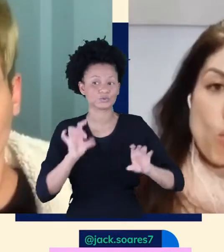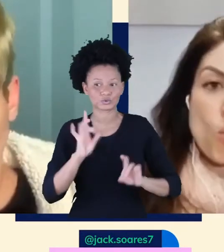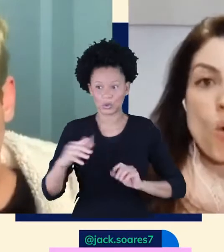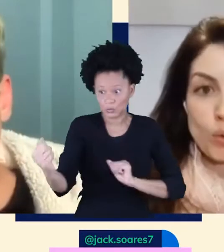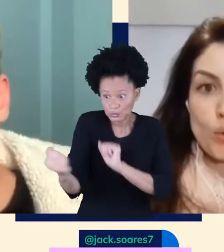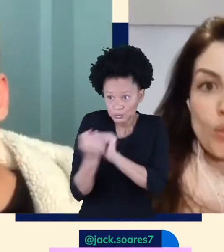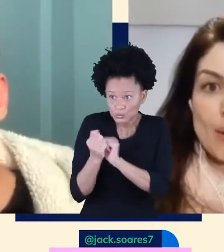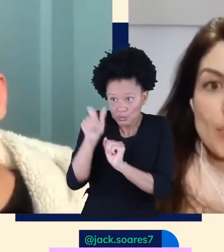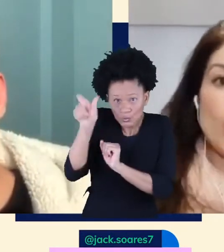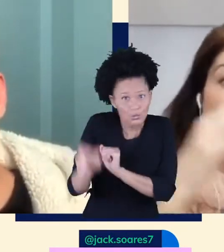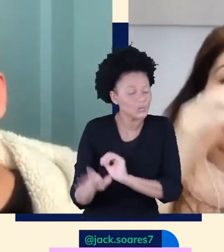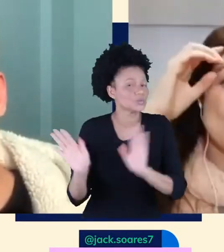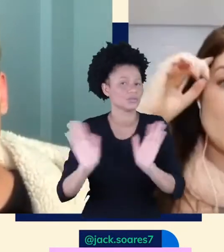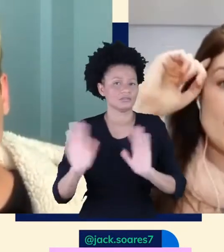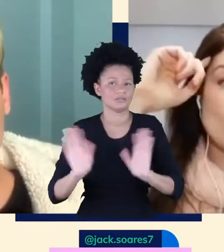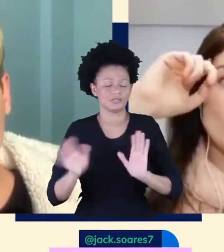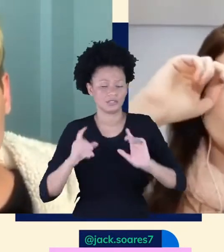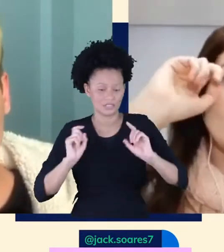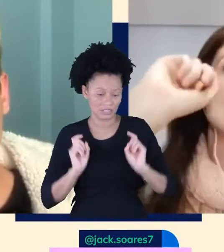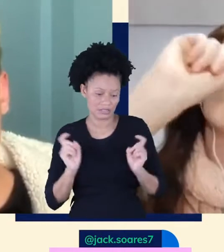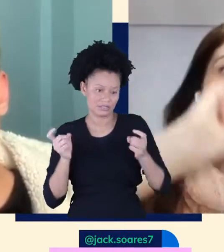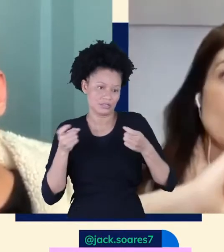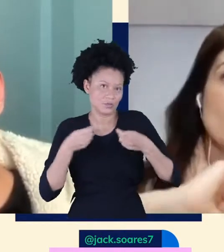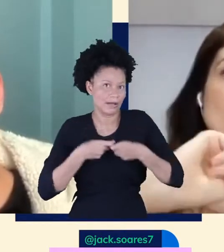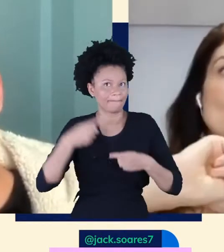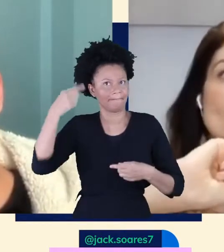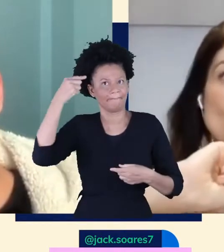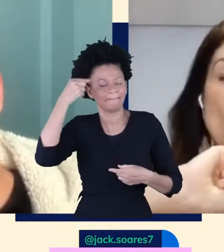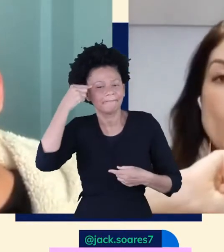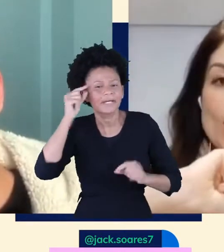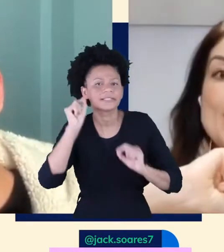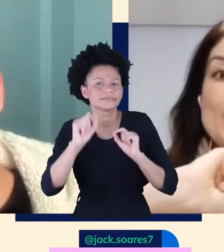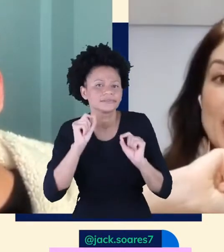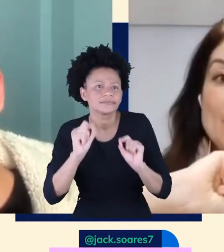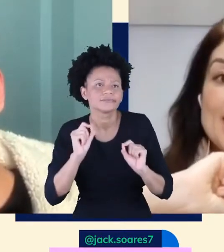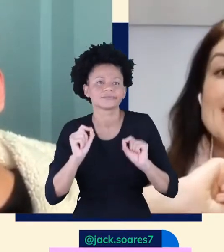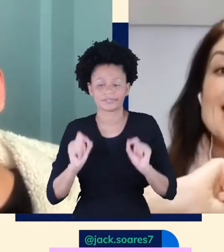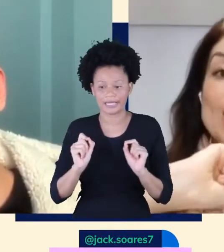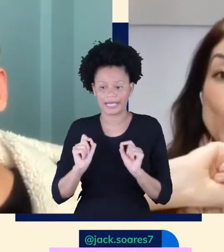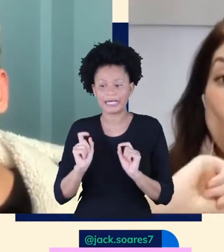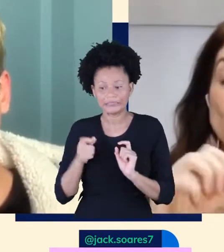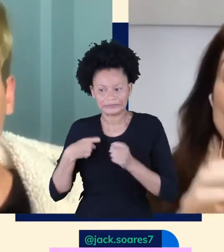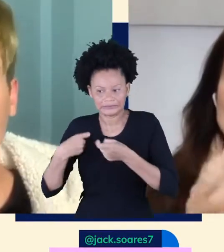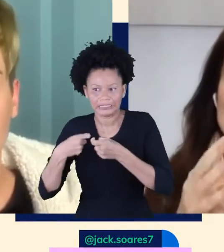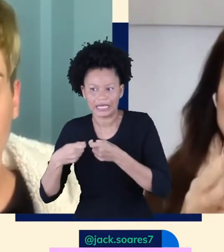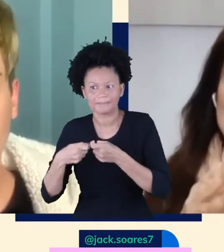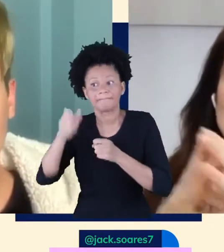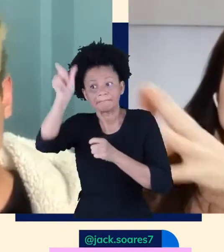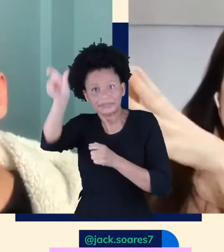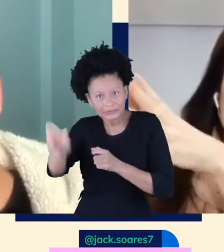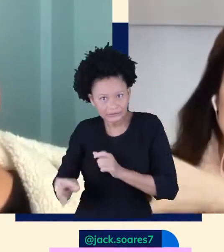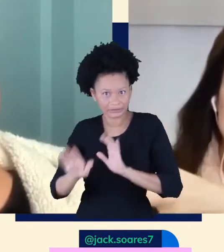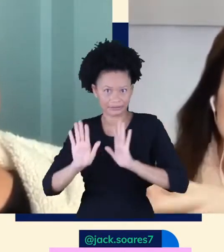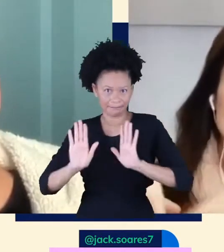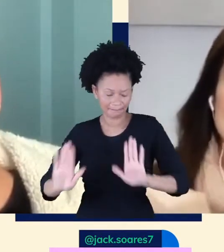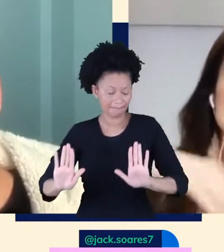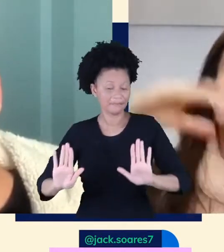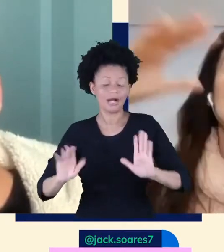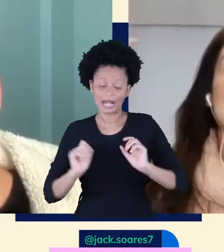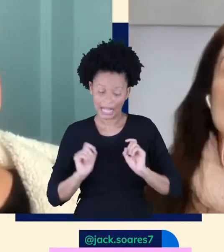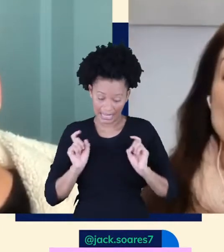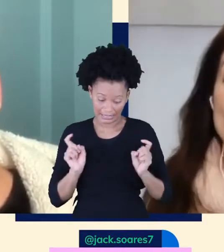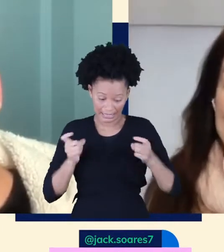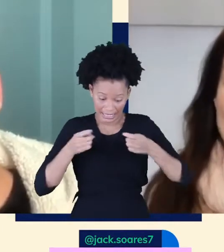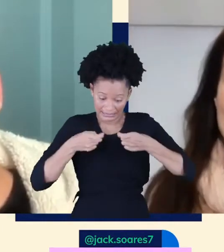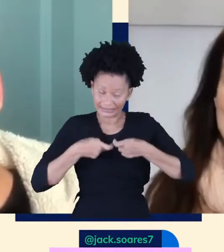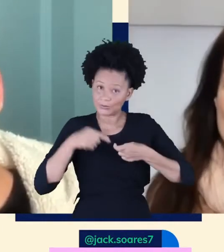estar com o outro, né? Porque quando a gente pensa em sexualidade, seria relação sexual, né? Precisaria do outro. Mas veja, nessa perspectiva em que